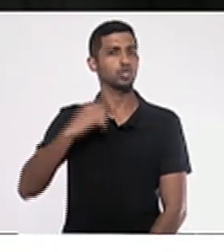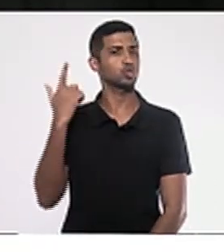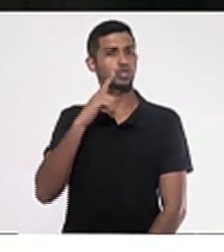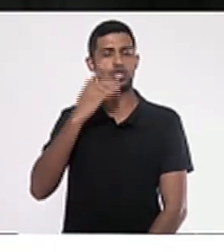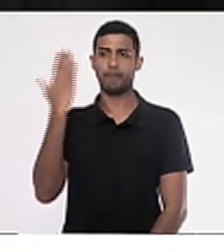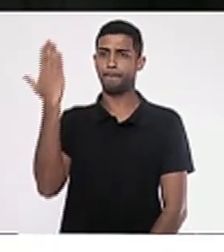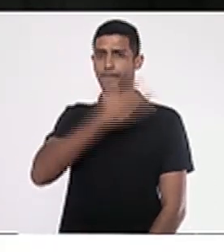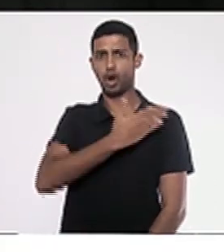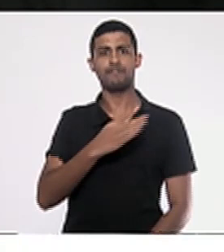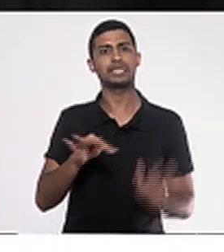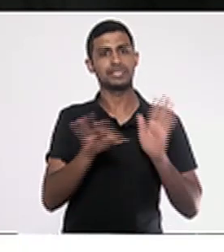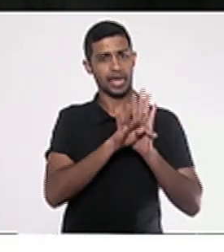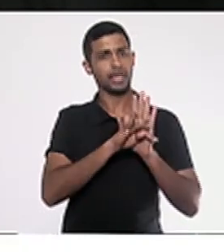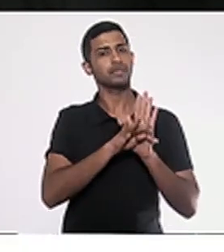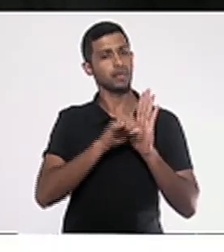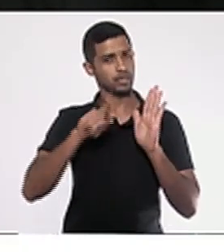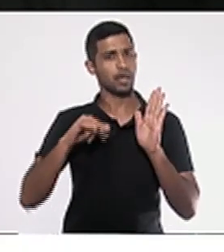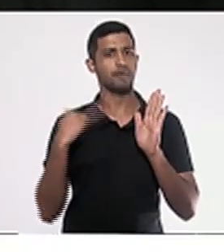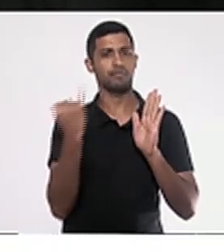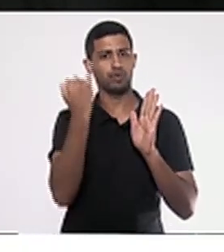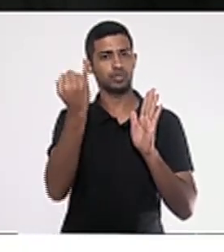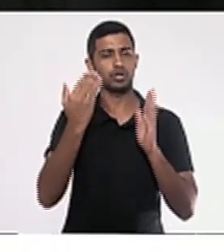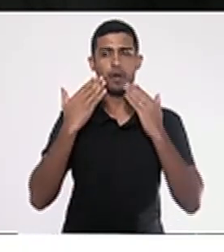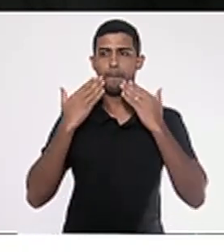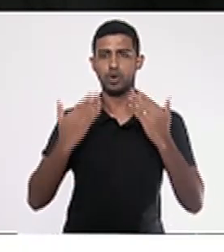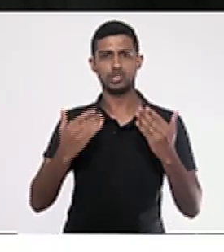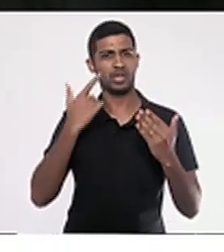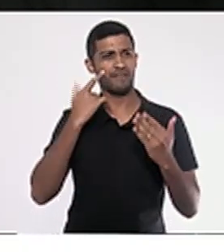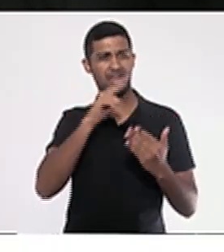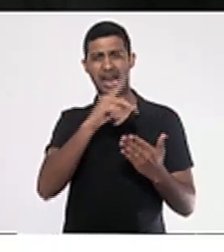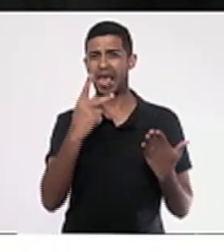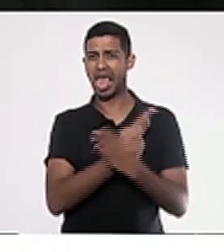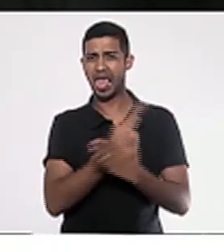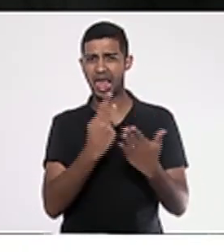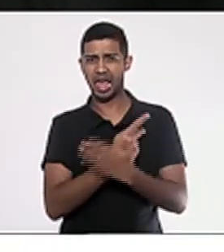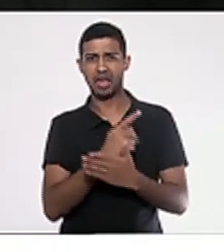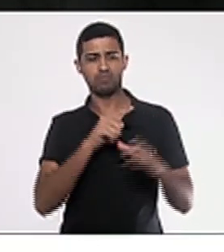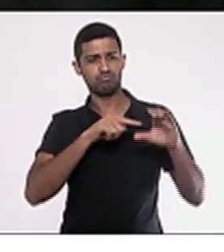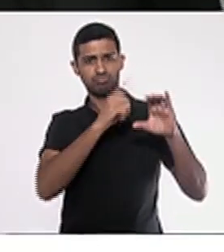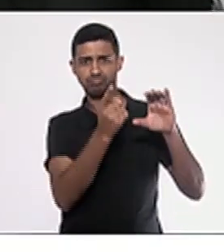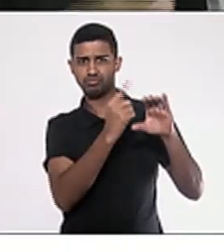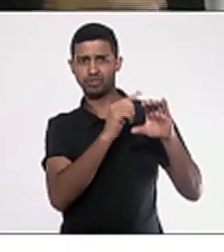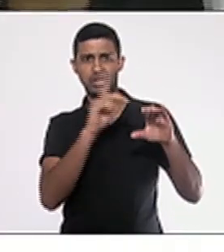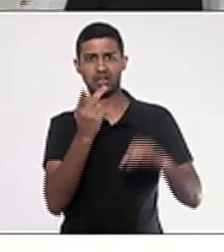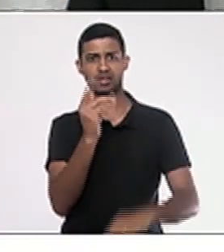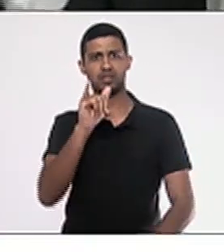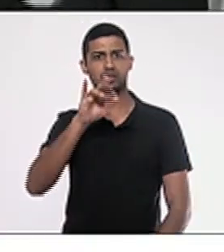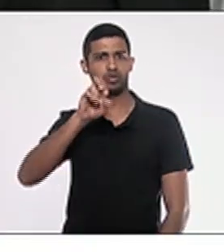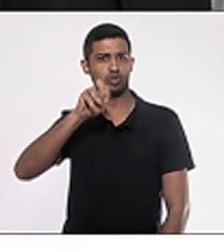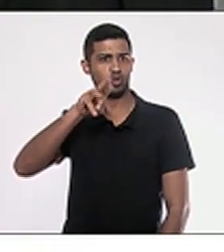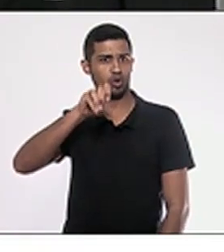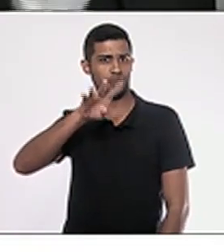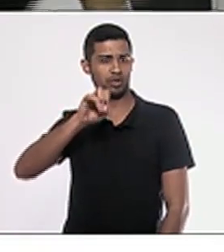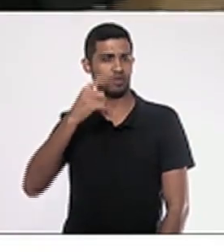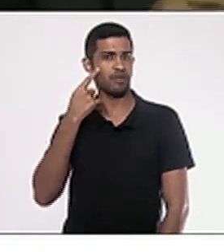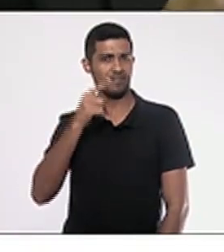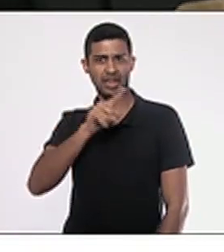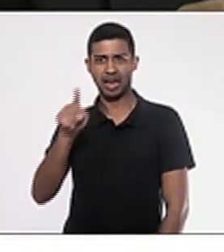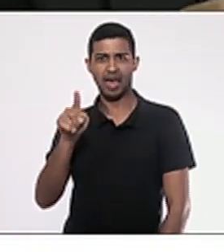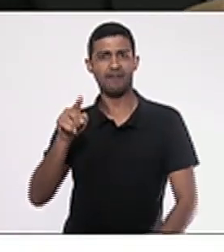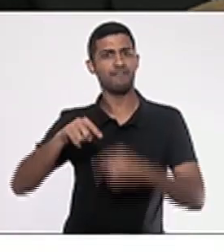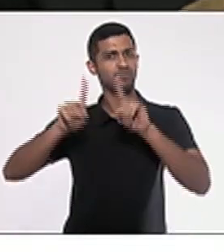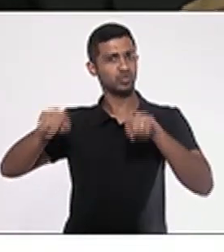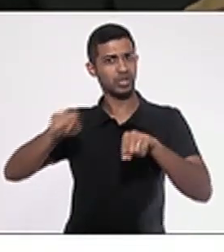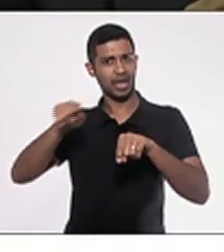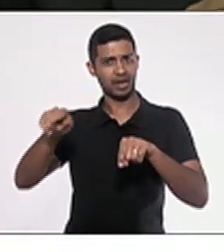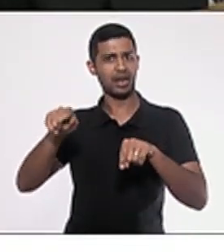técnica, que é muito importante, da inadequação, da prestação de um serviço inadequado por parte